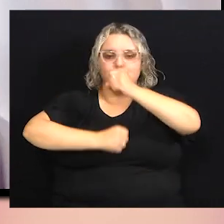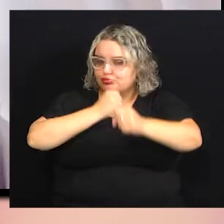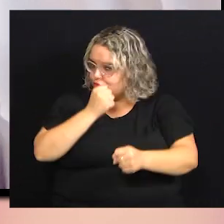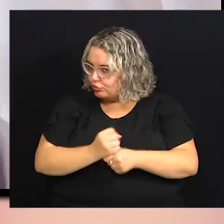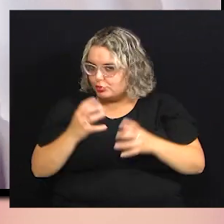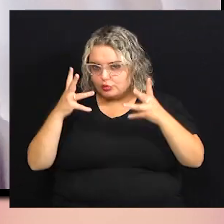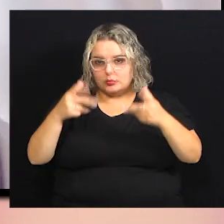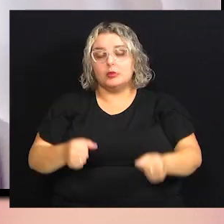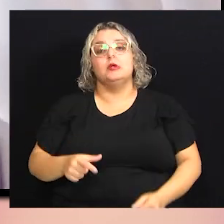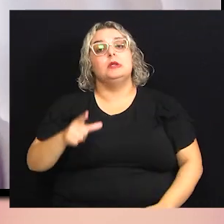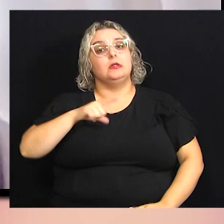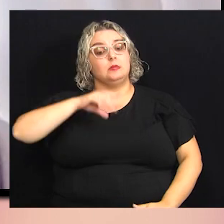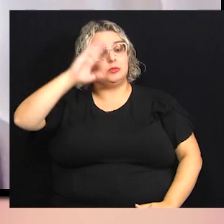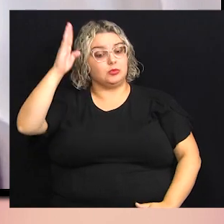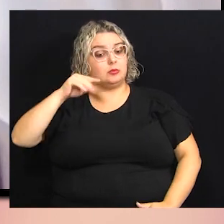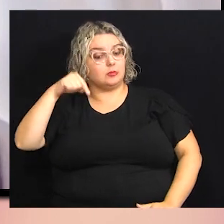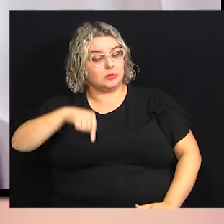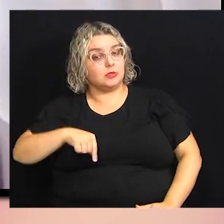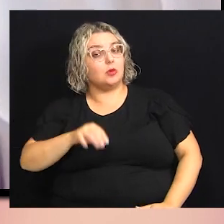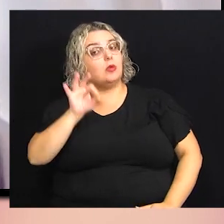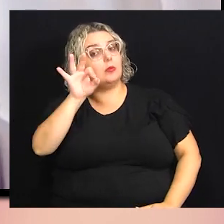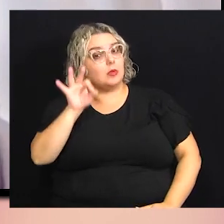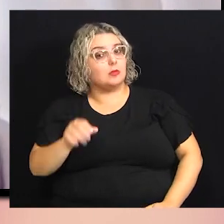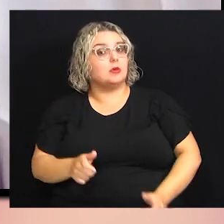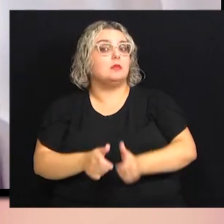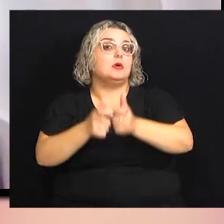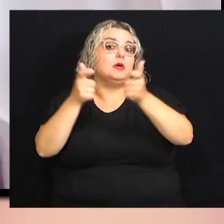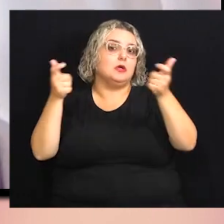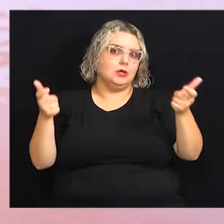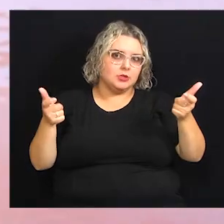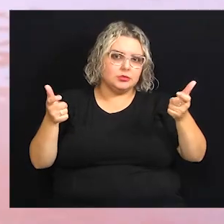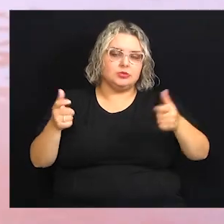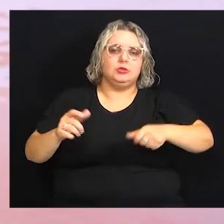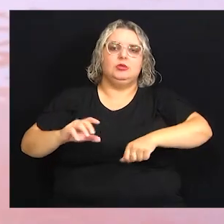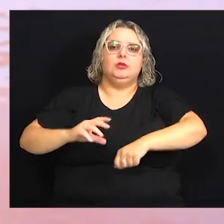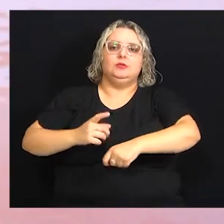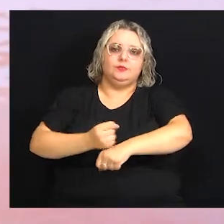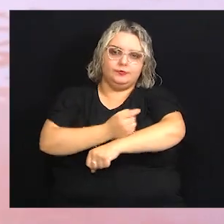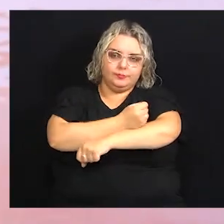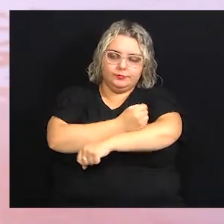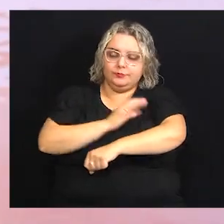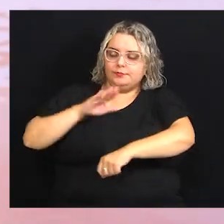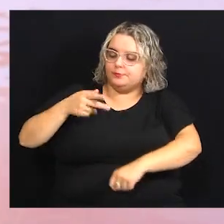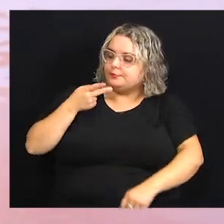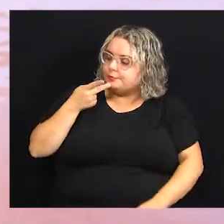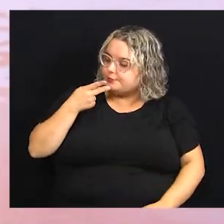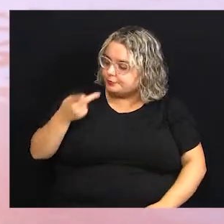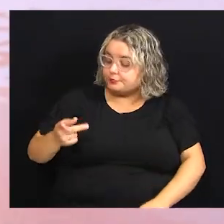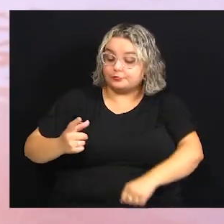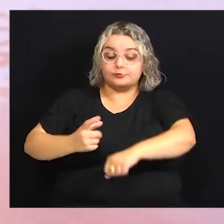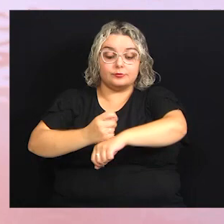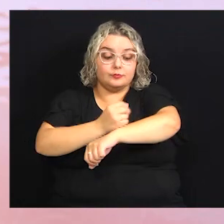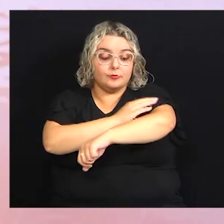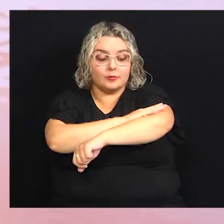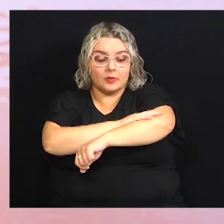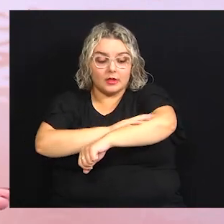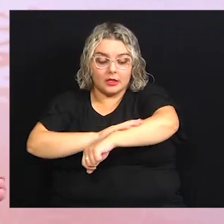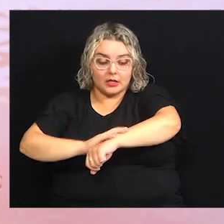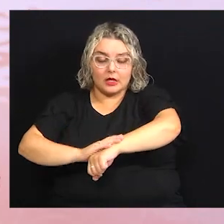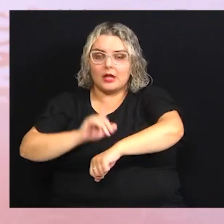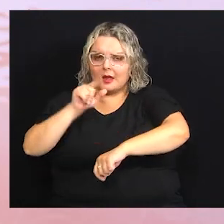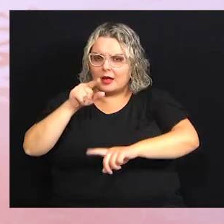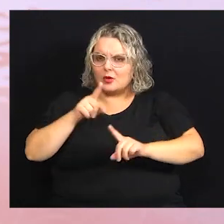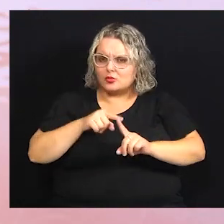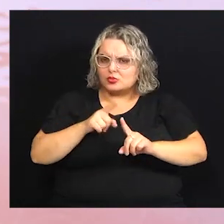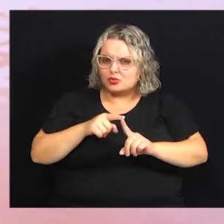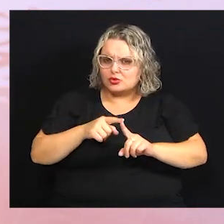faz com que nós tenhamos aqui no Brasil um índice muito alto desse tipo de câncer. E quando a gente fala de câncer de pele, esse